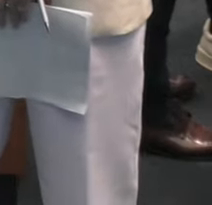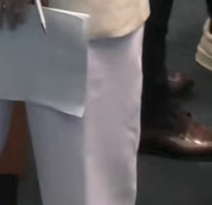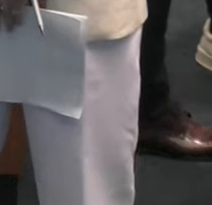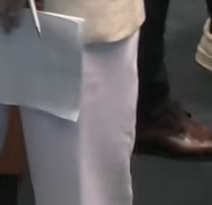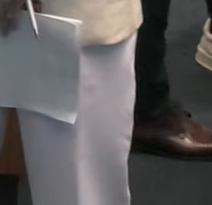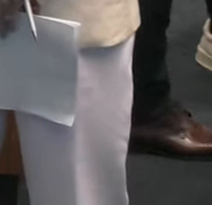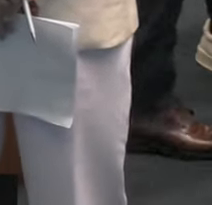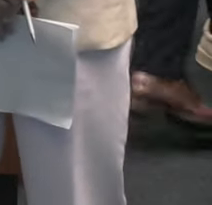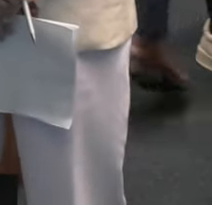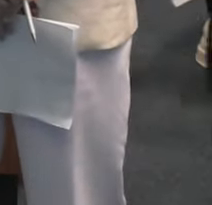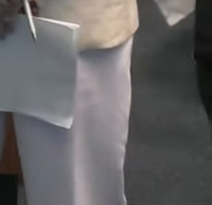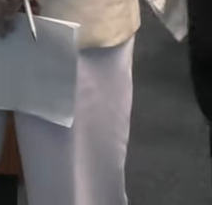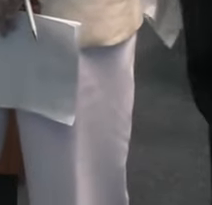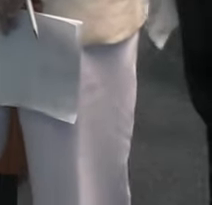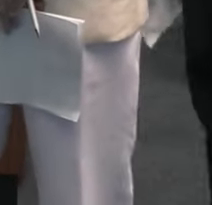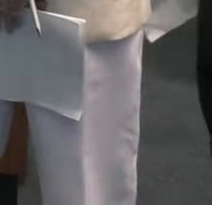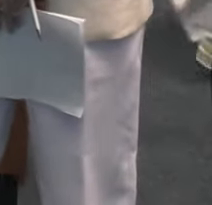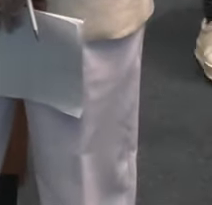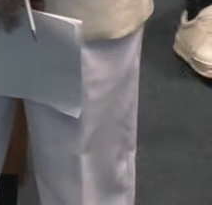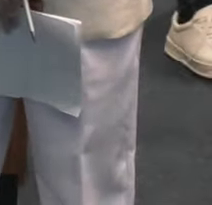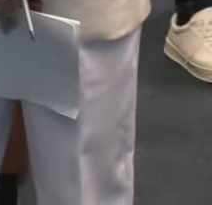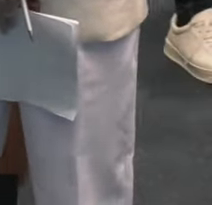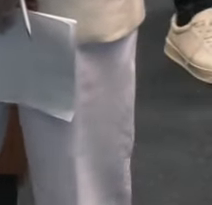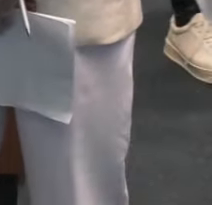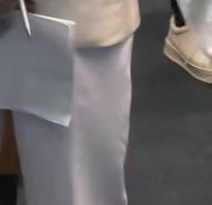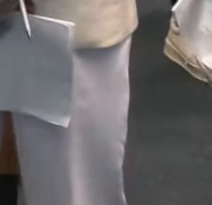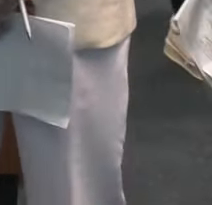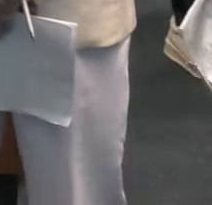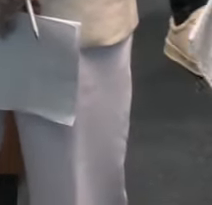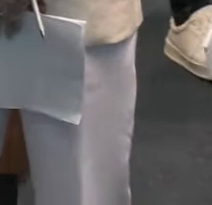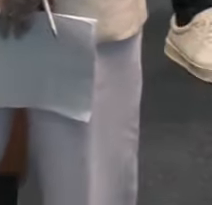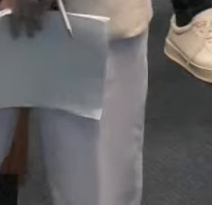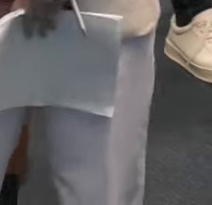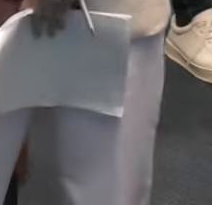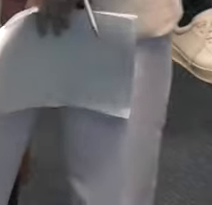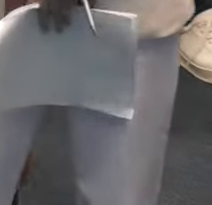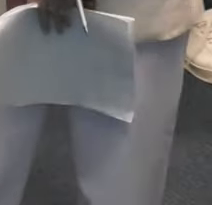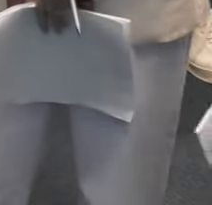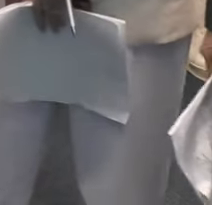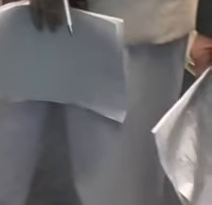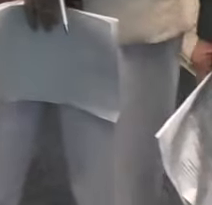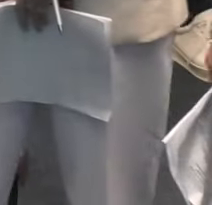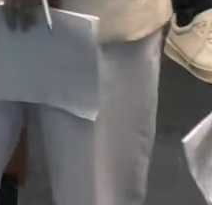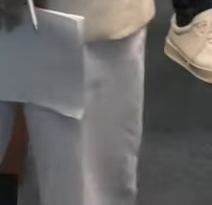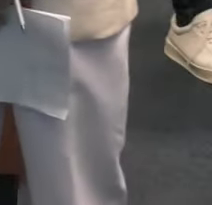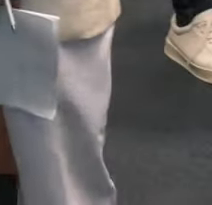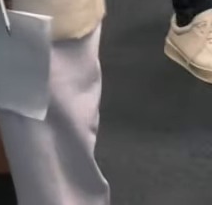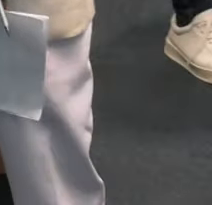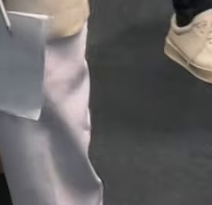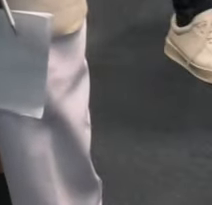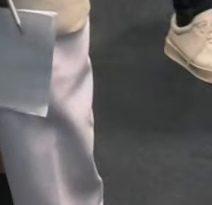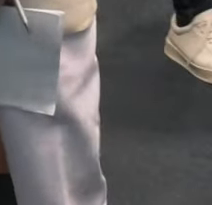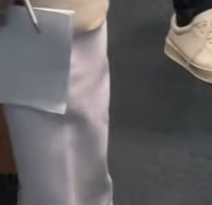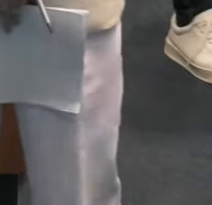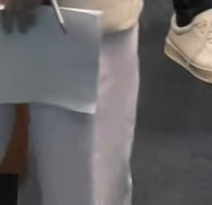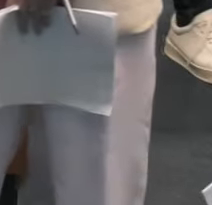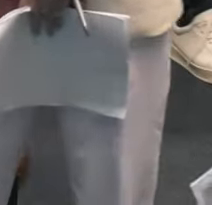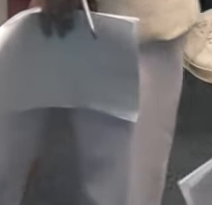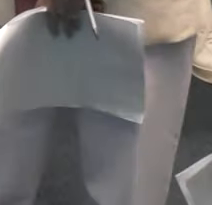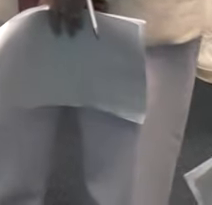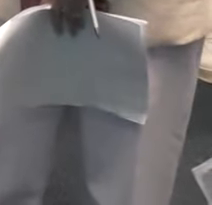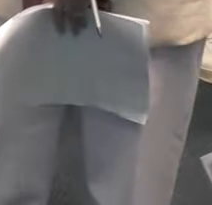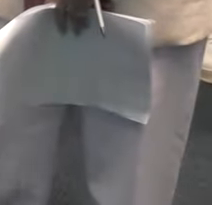primordial, que é a de fiscalização à destinação do uso do orçamento público. Então,